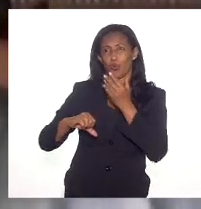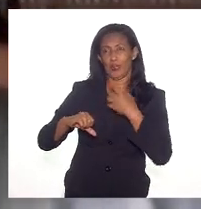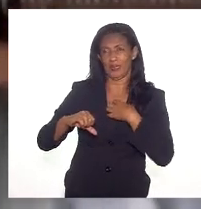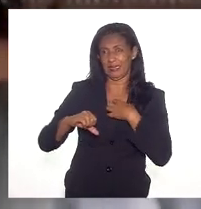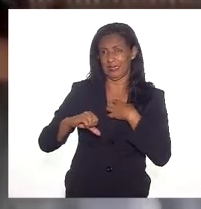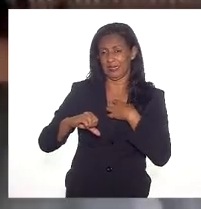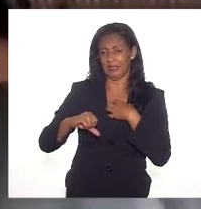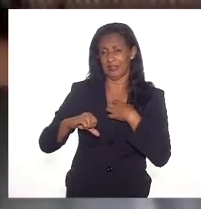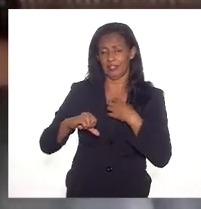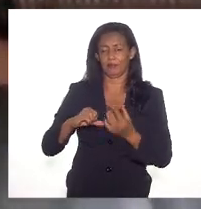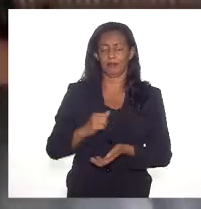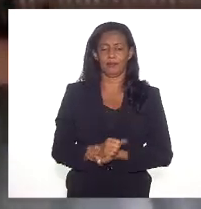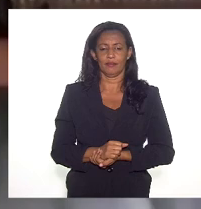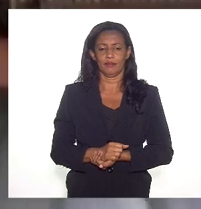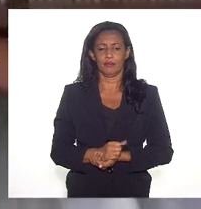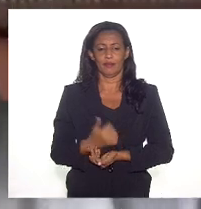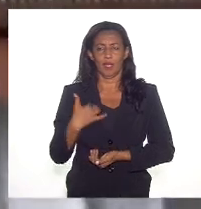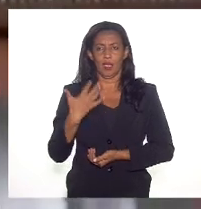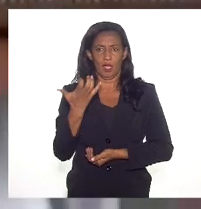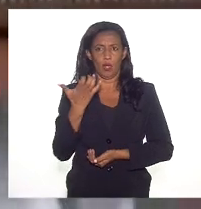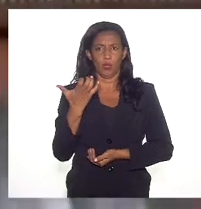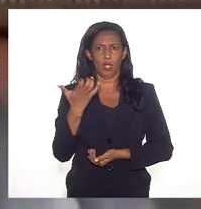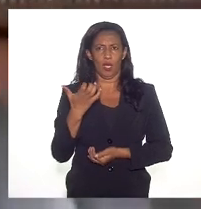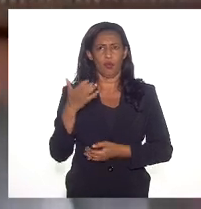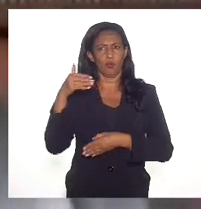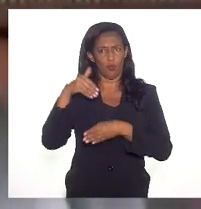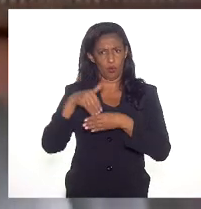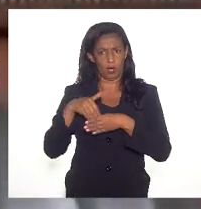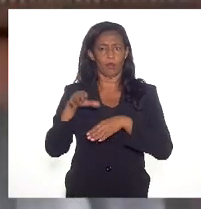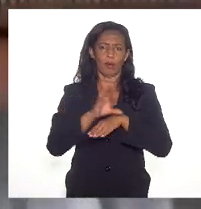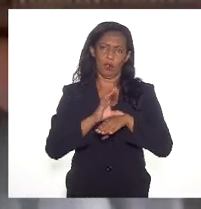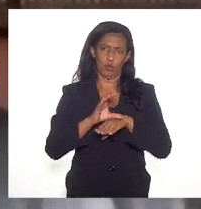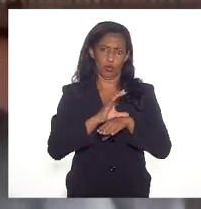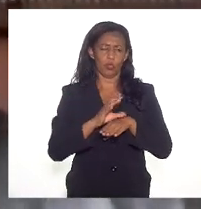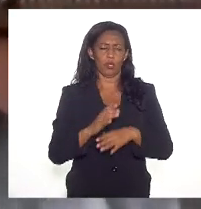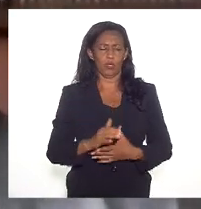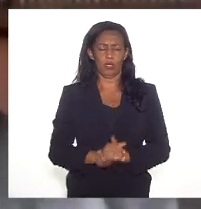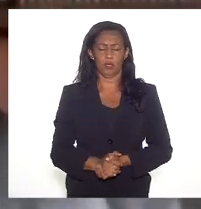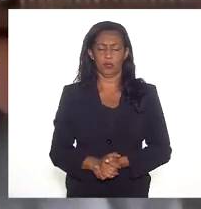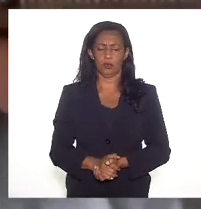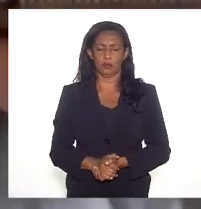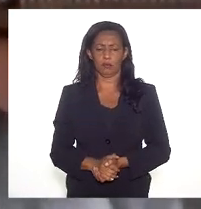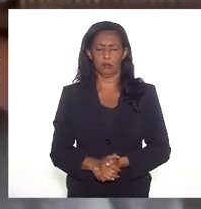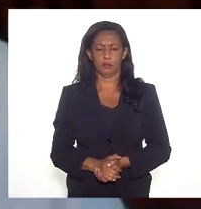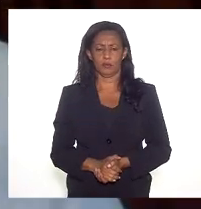sentido, eu quero votar pela constitucionalidade.